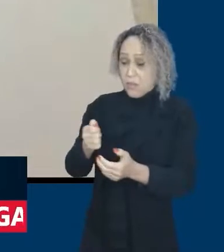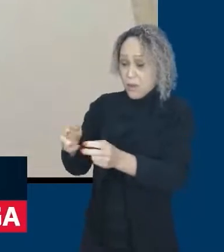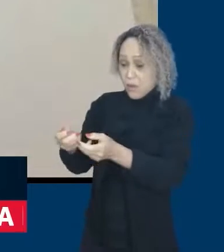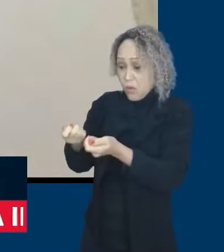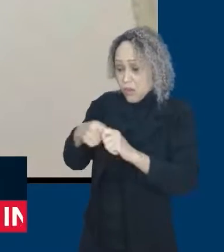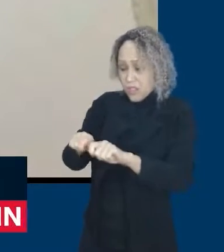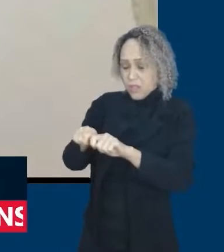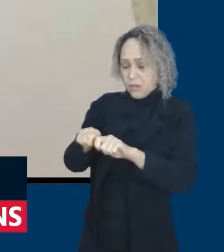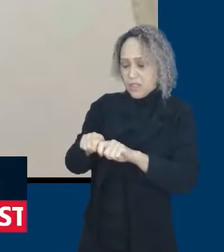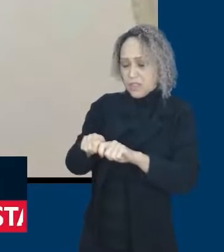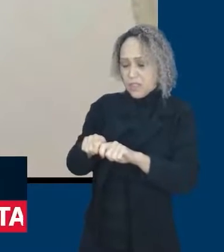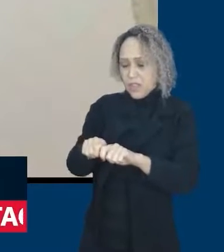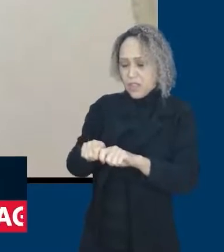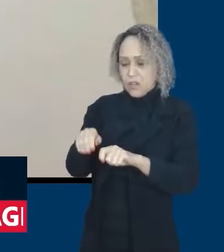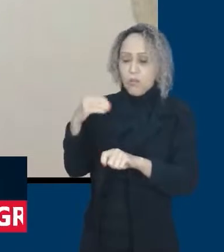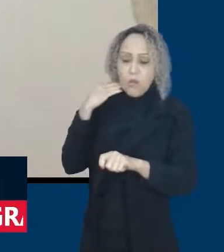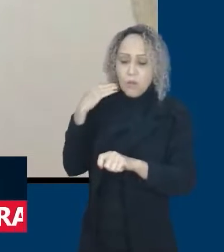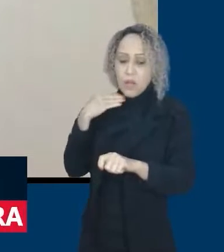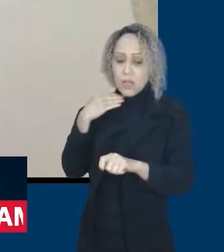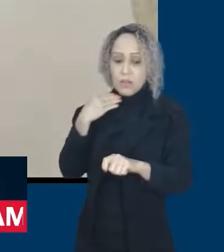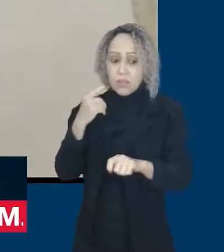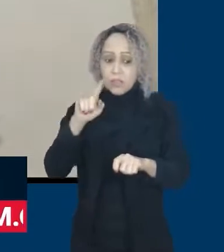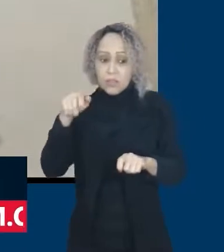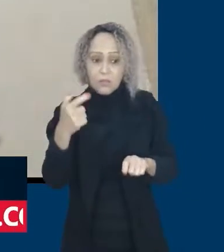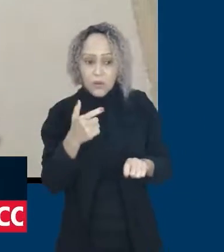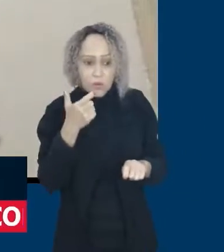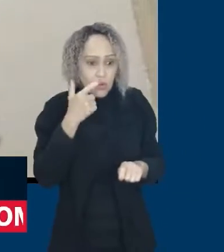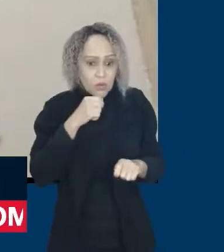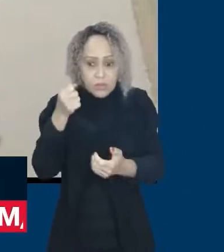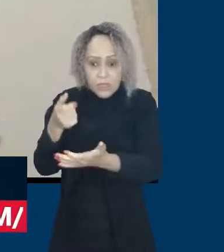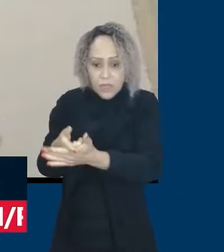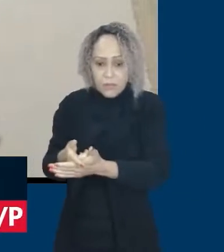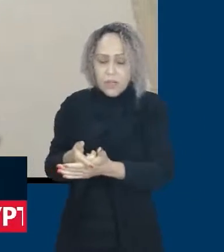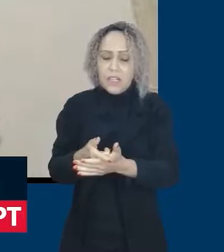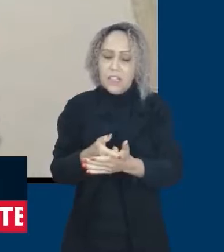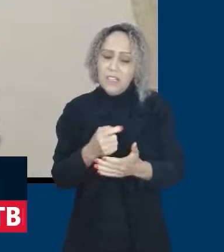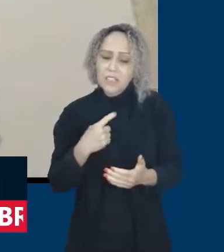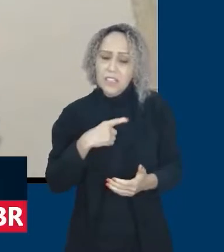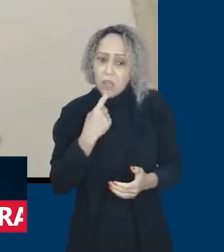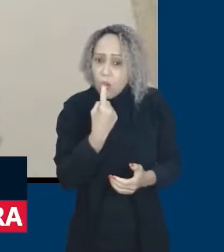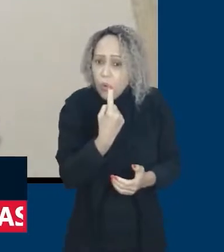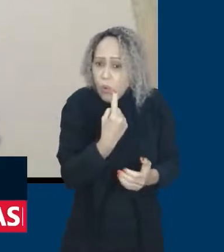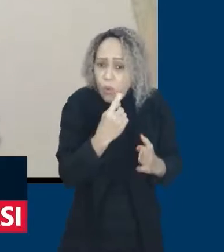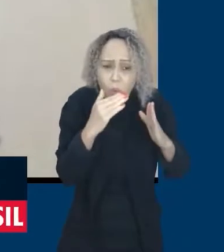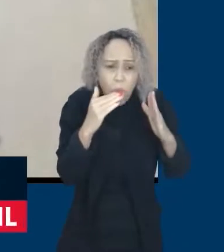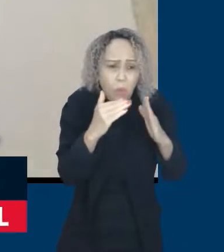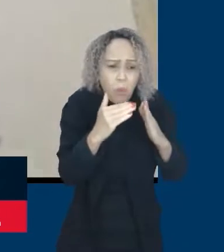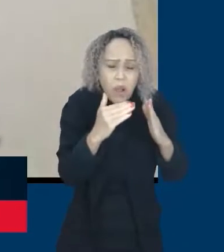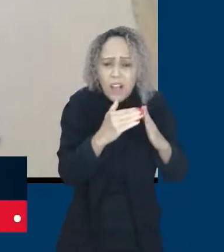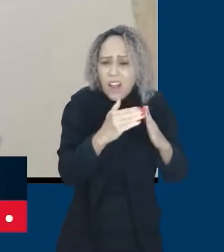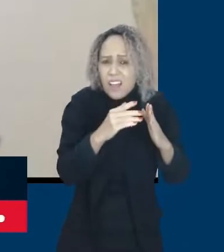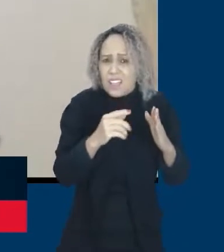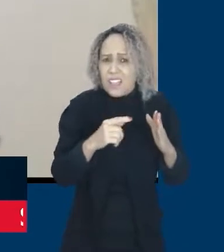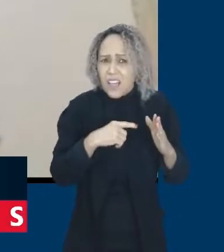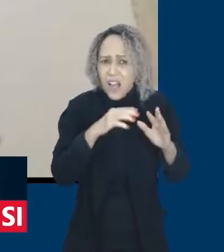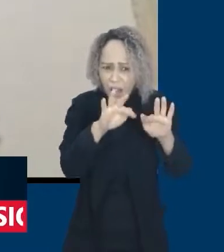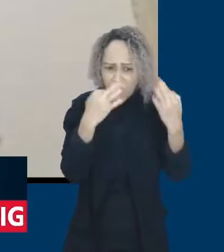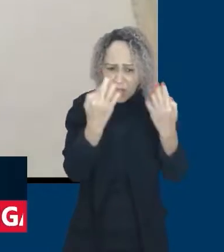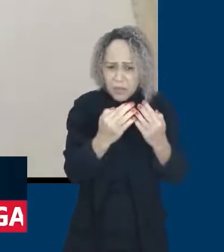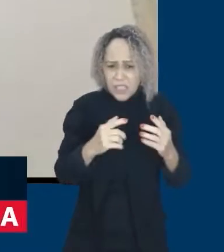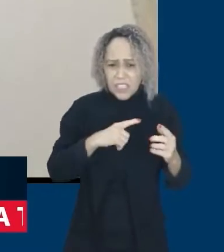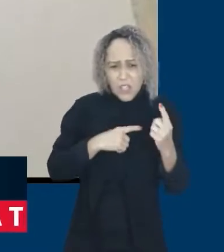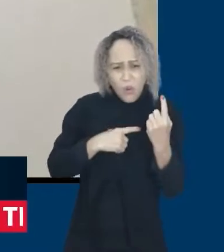uma lei de 1990 que diz o seguinte: o bem familiar, ou se você só tem uma casa para